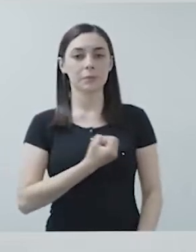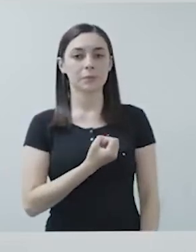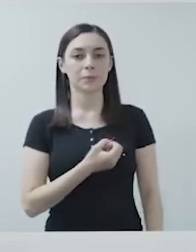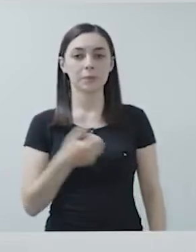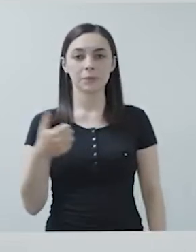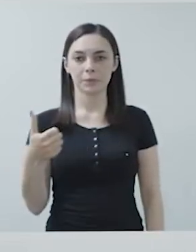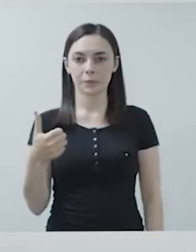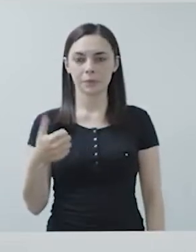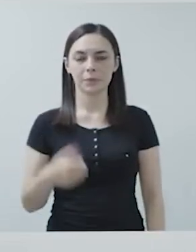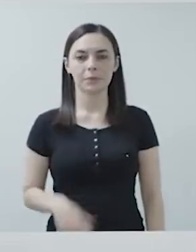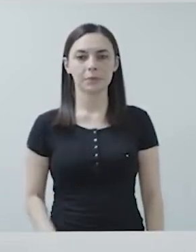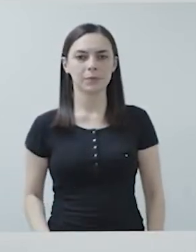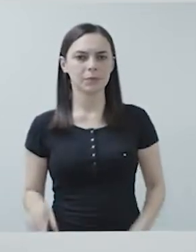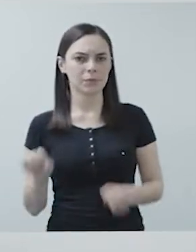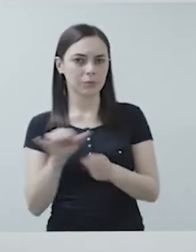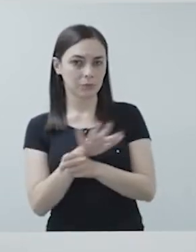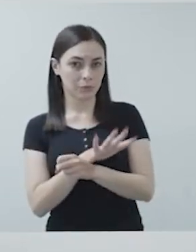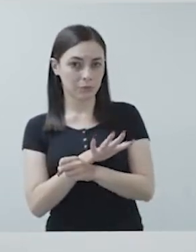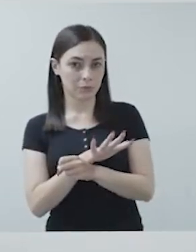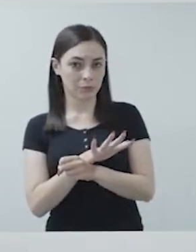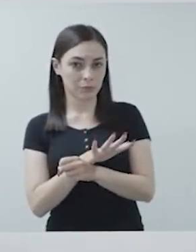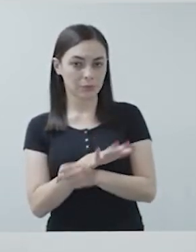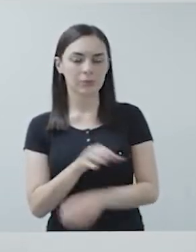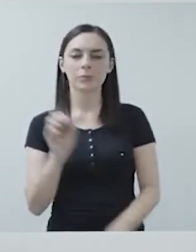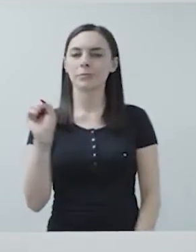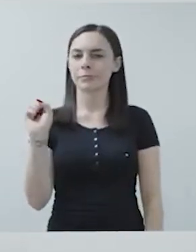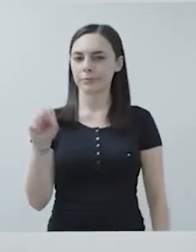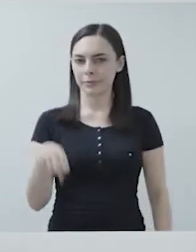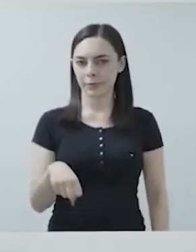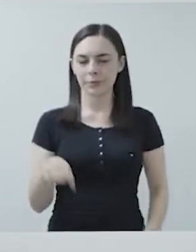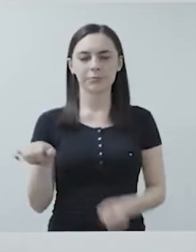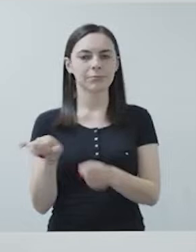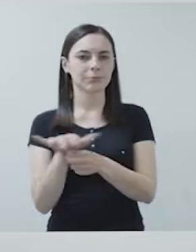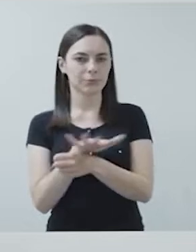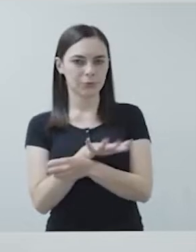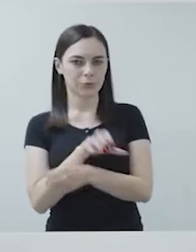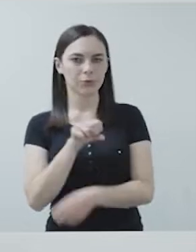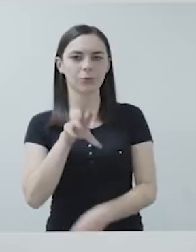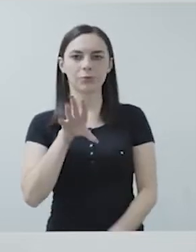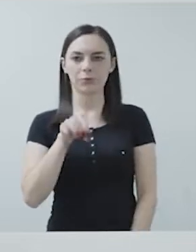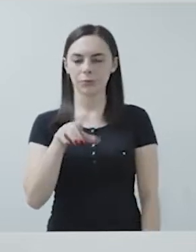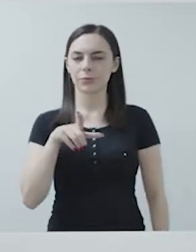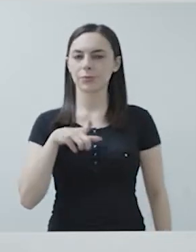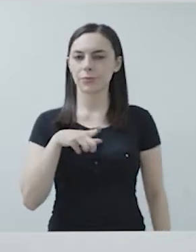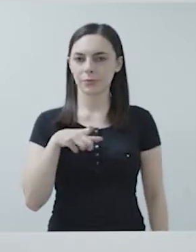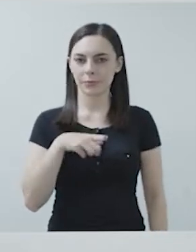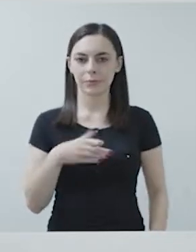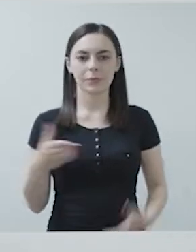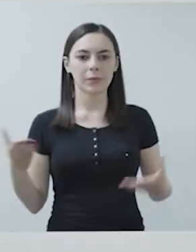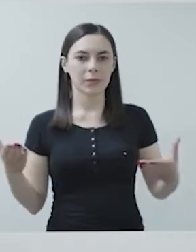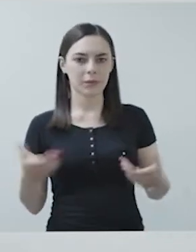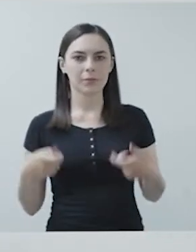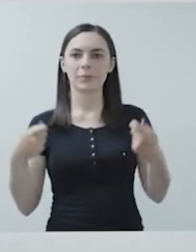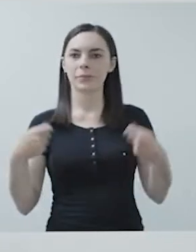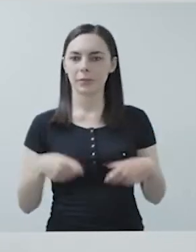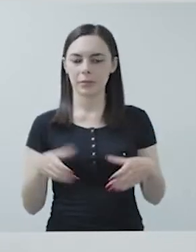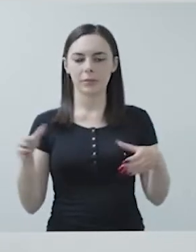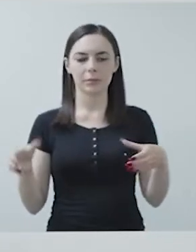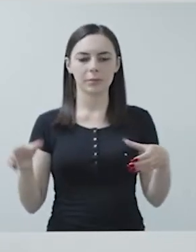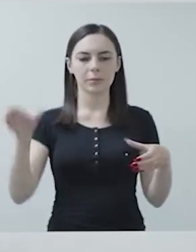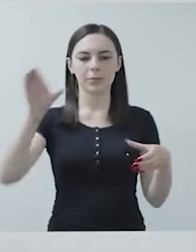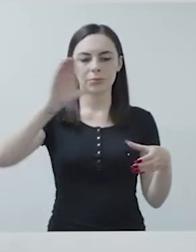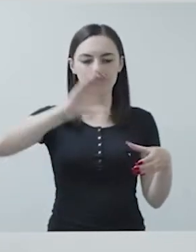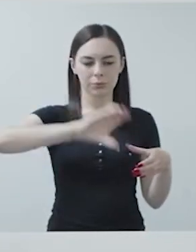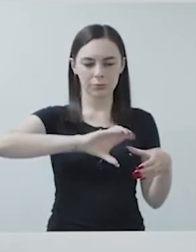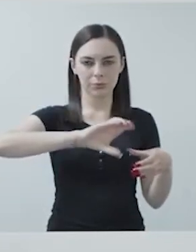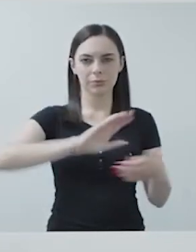número 1, ele está cheio? Sim, né? Ele está cheio de suco. Então vamos precisar do copo